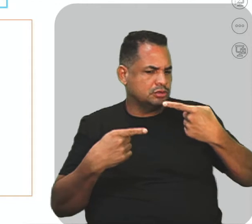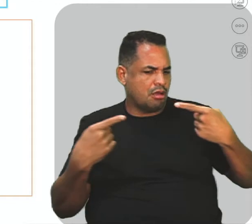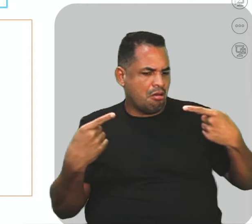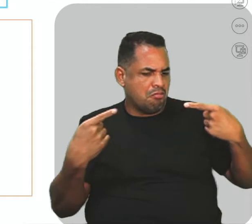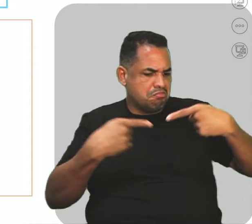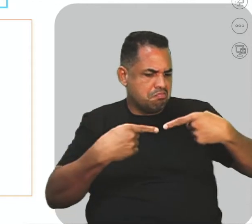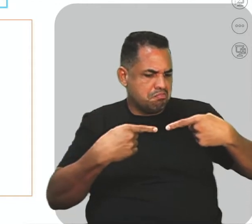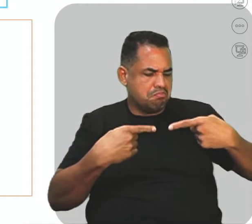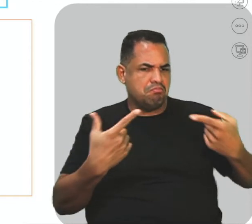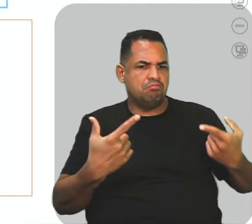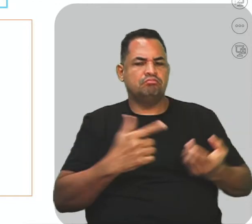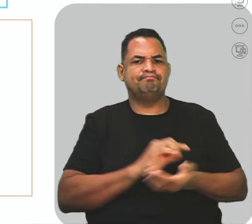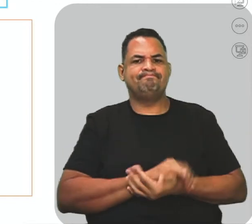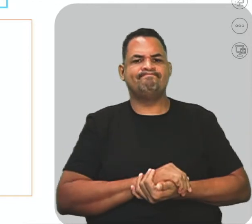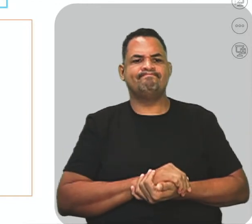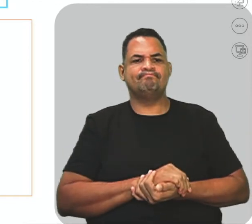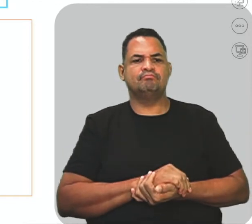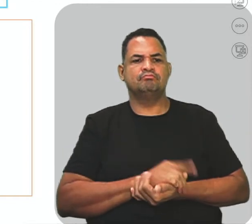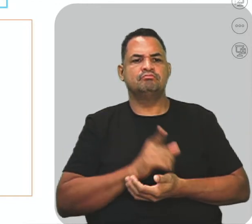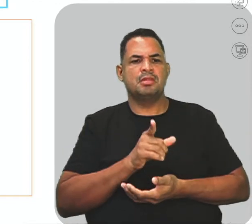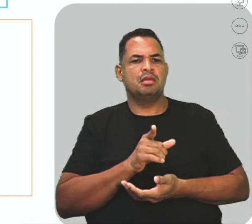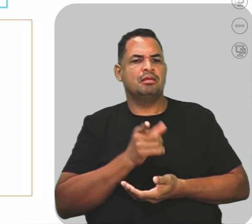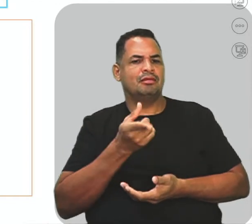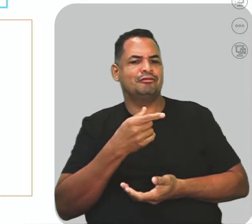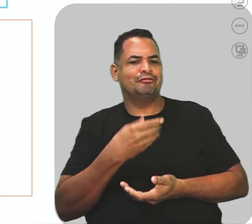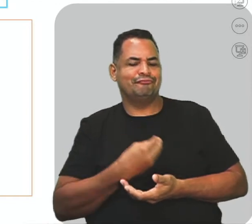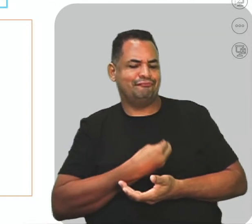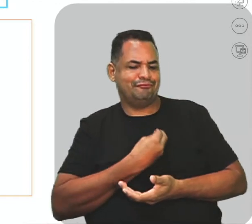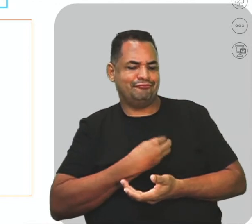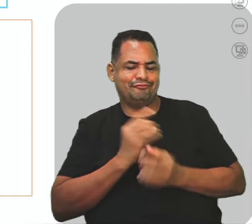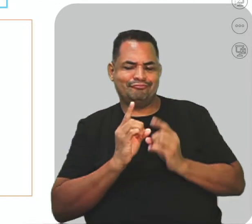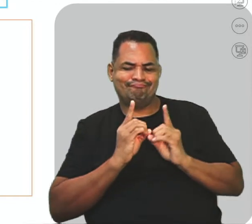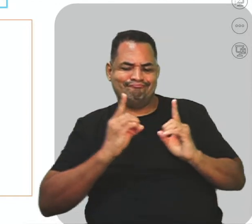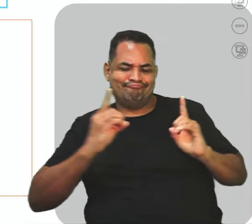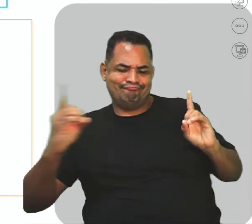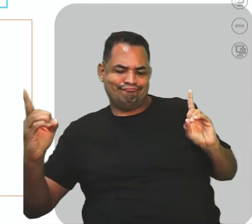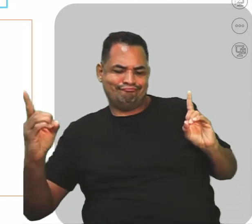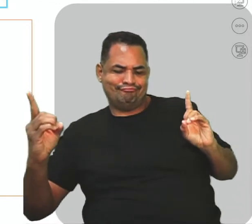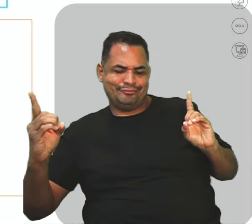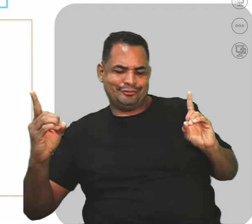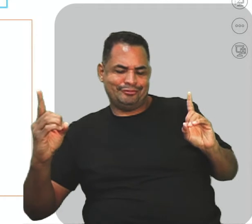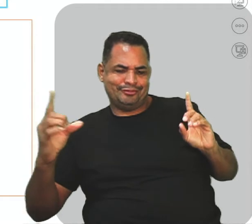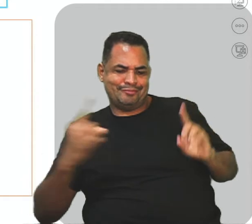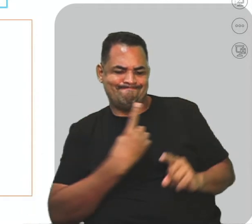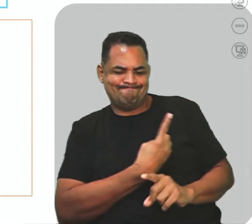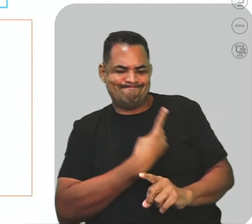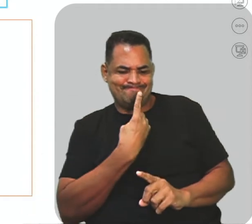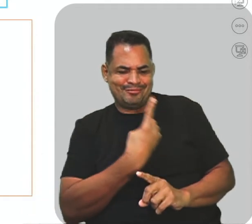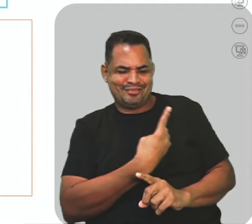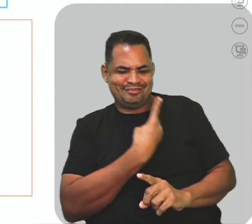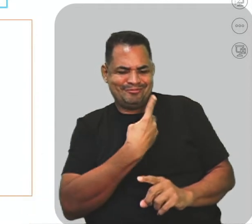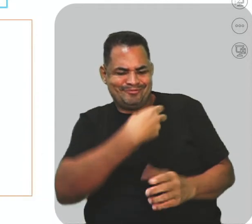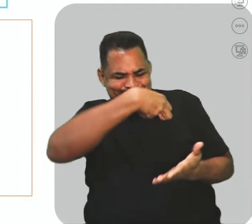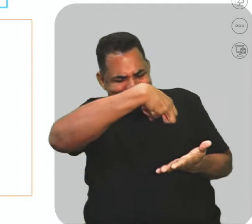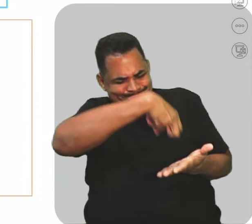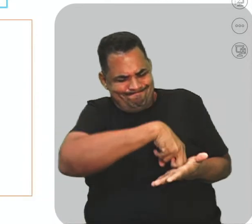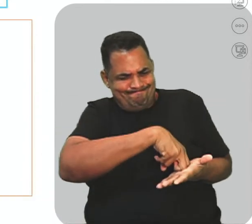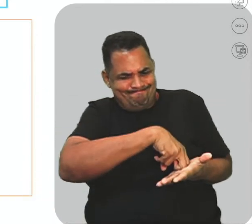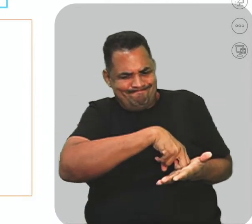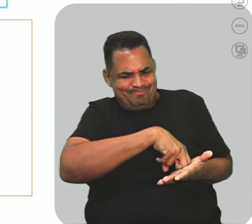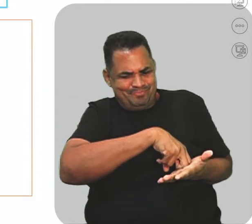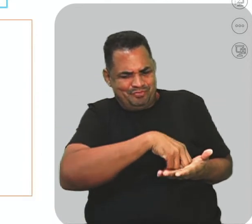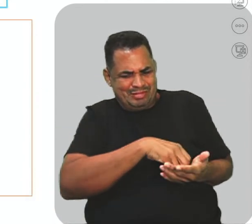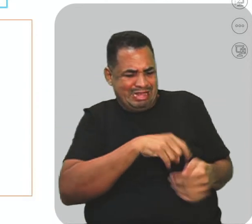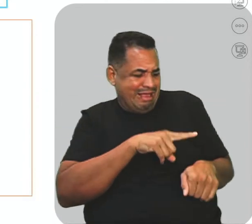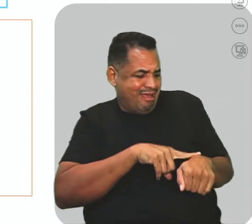oposição? Eu não existo longe de você, e a solidão é meu pior castigo. Eu